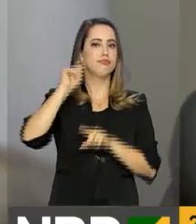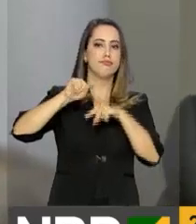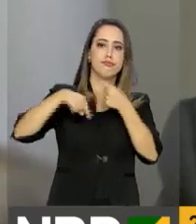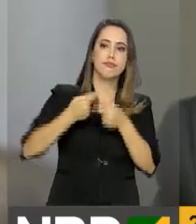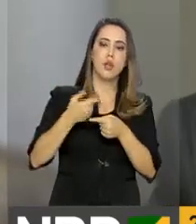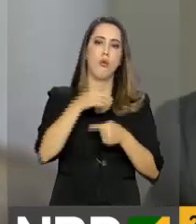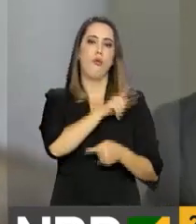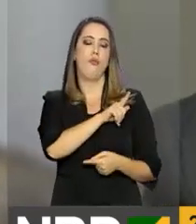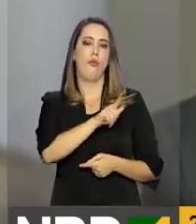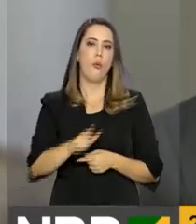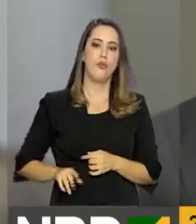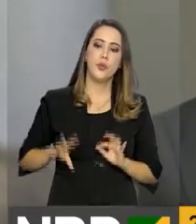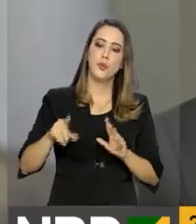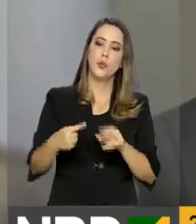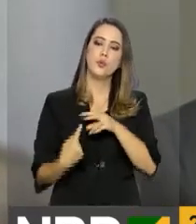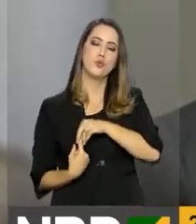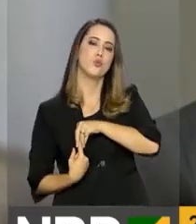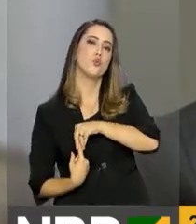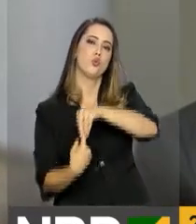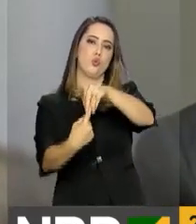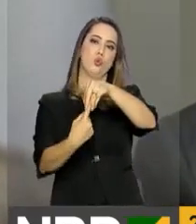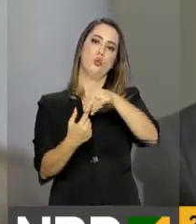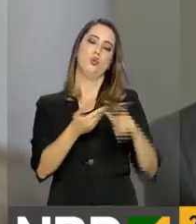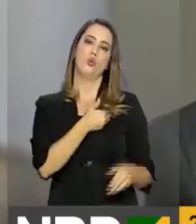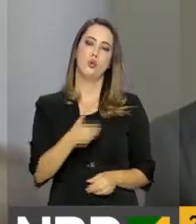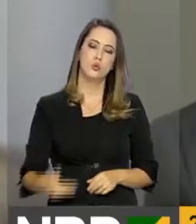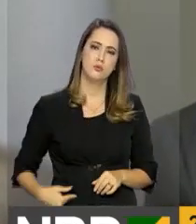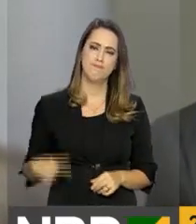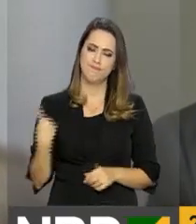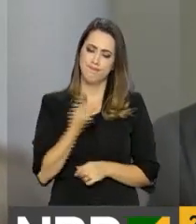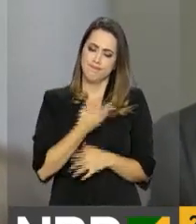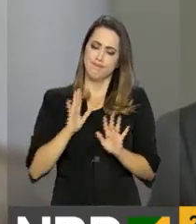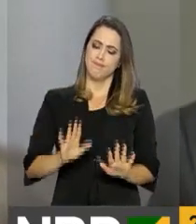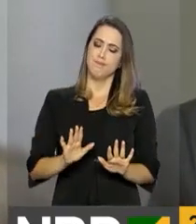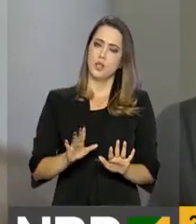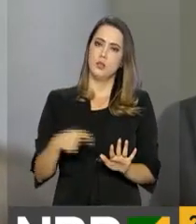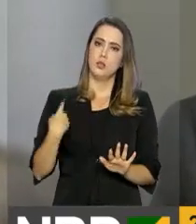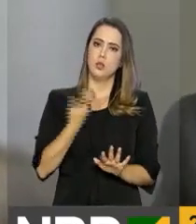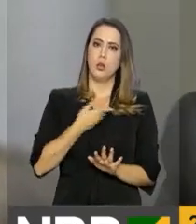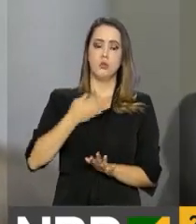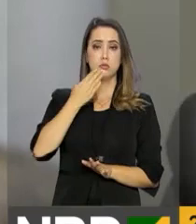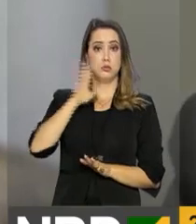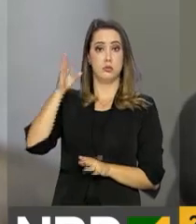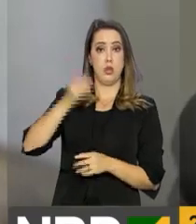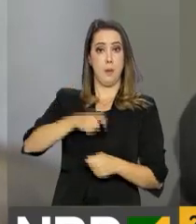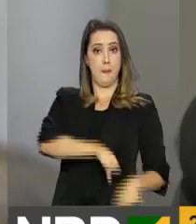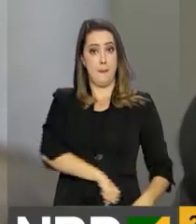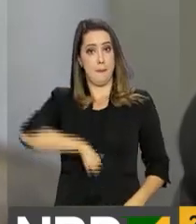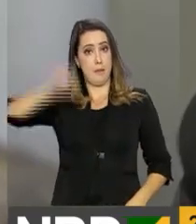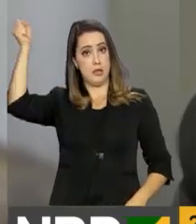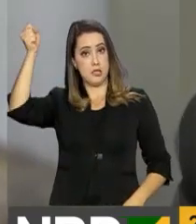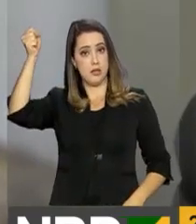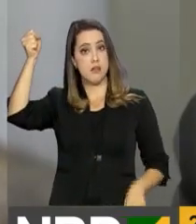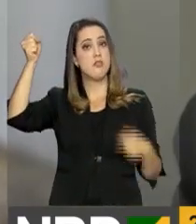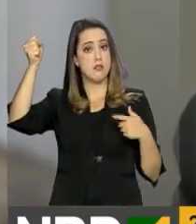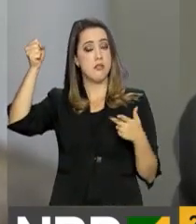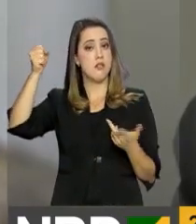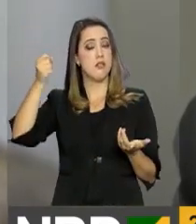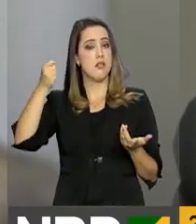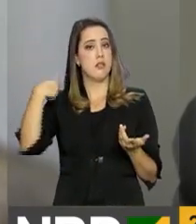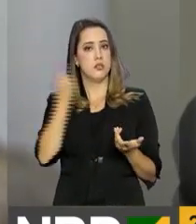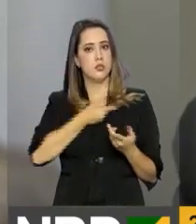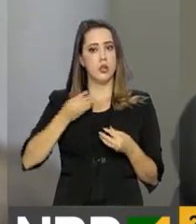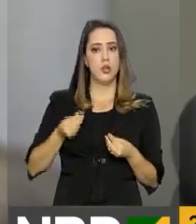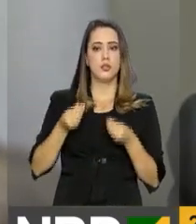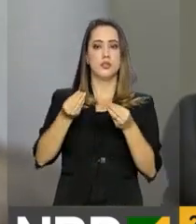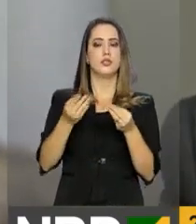geral, não é? Sempre centralização. E quando decretamos a independência com o Império, nós estabelecemos um